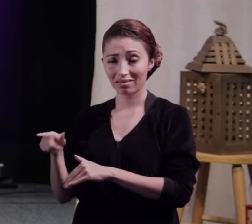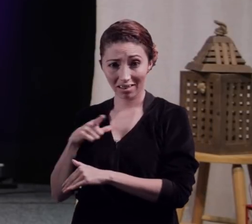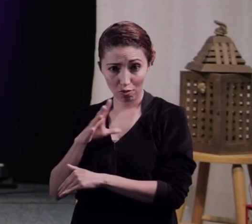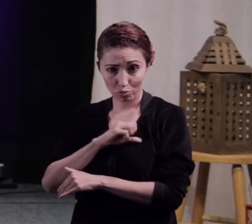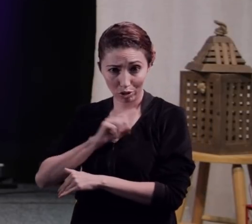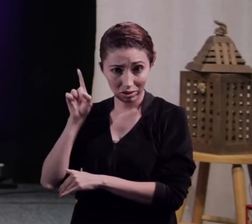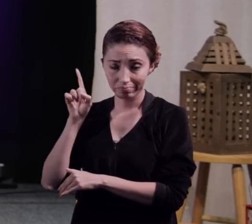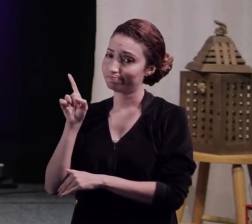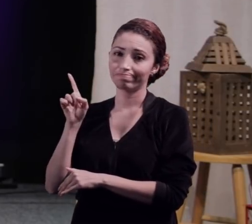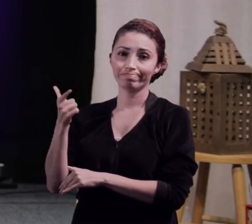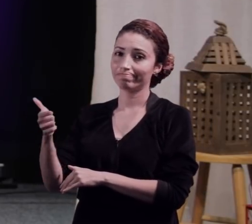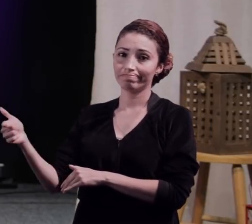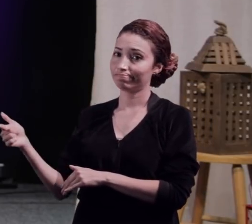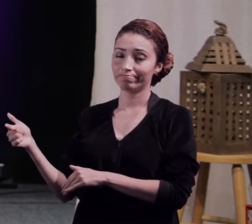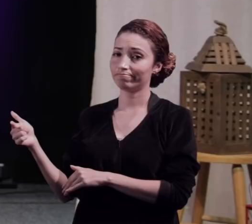de Deus não está nele.